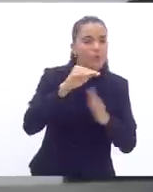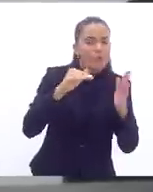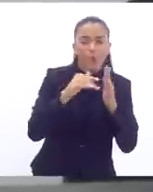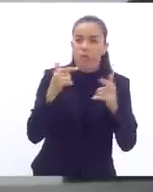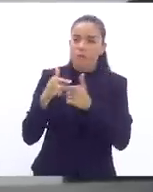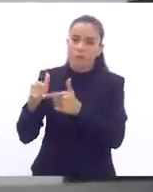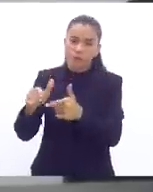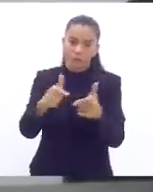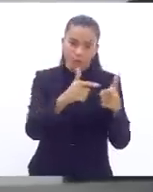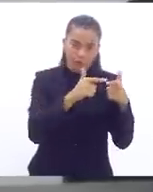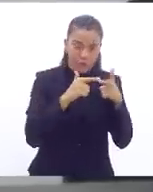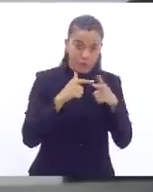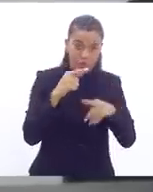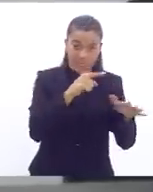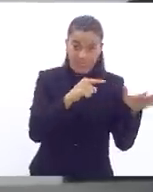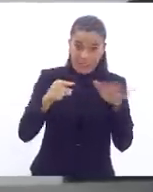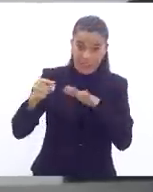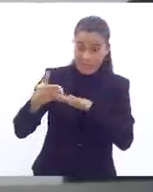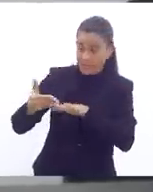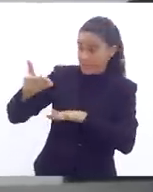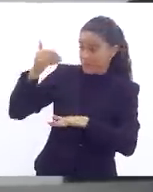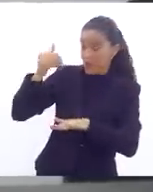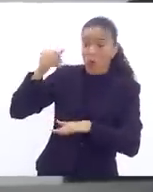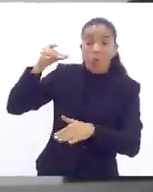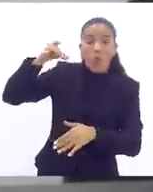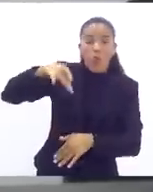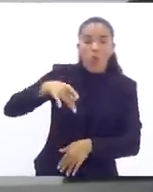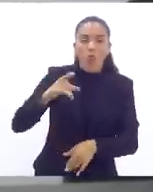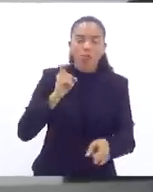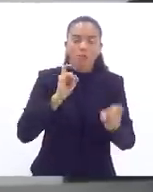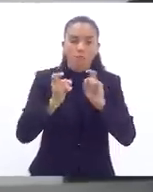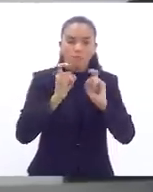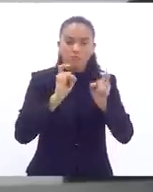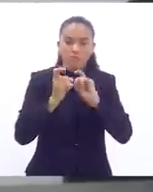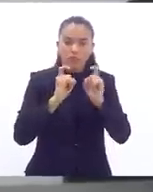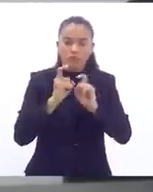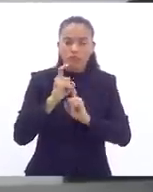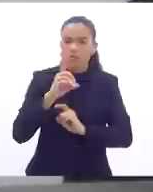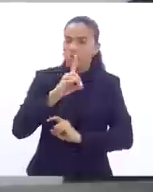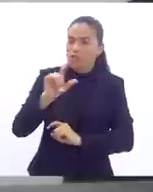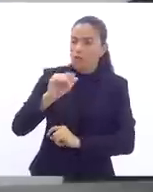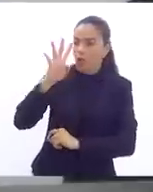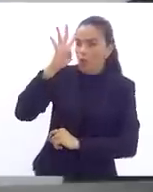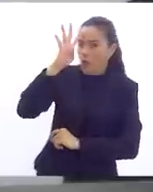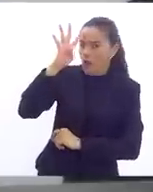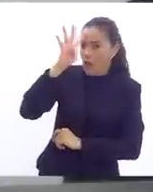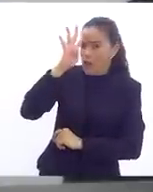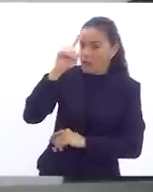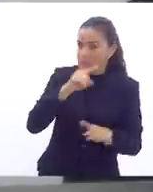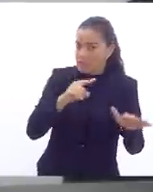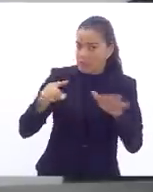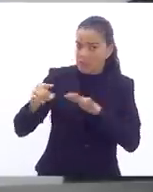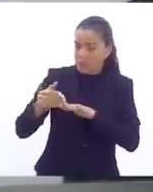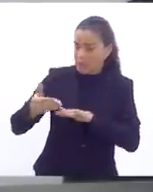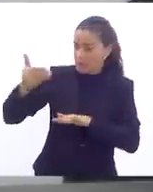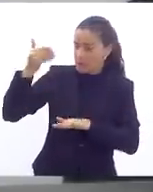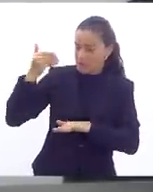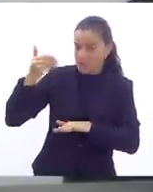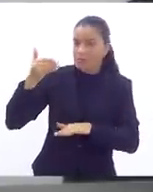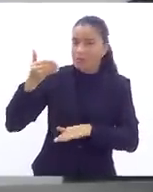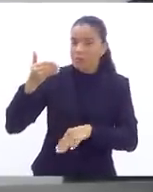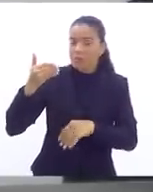na semana passada quando nós tivemos a última reunião na quarta-feira da semana passada se eu não me engano